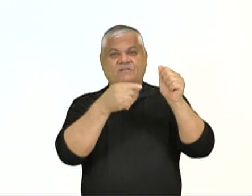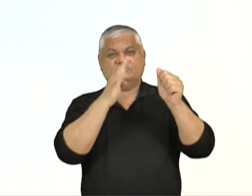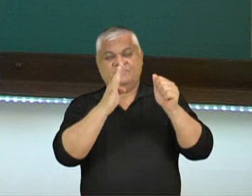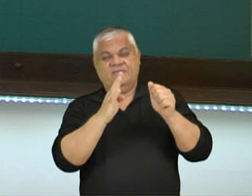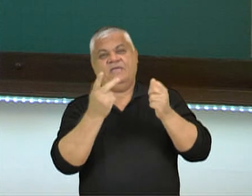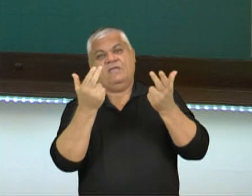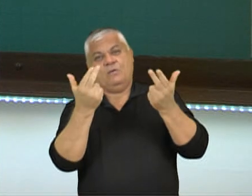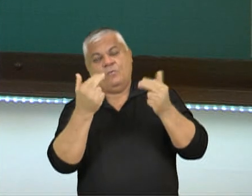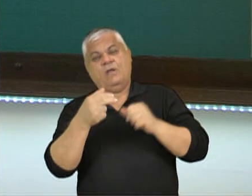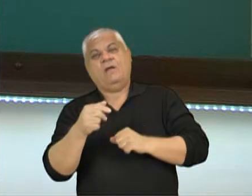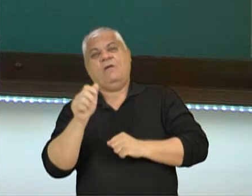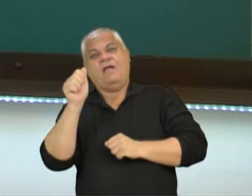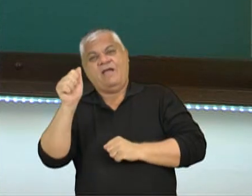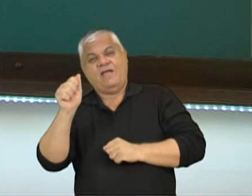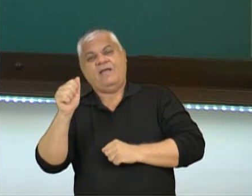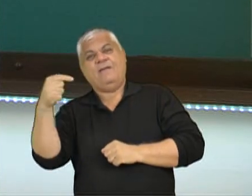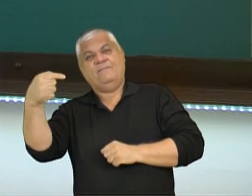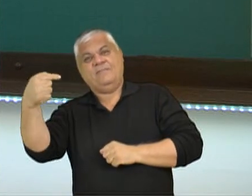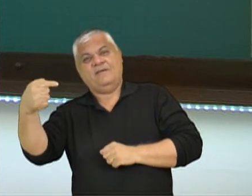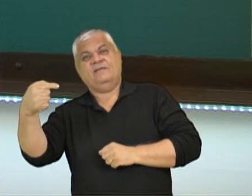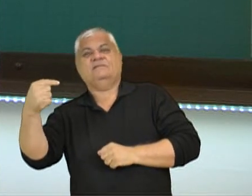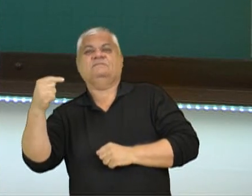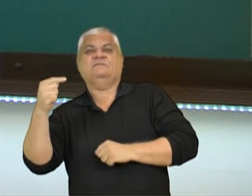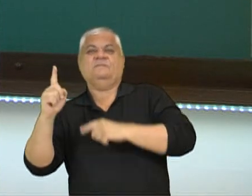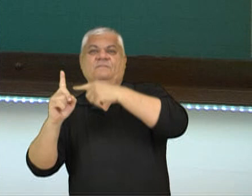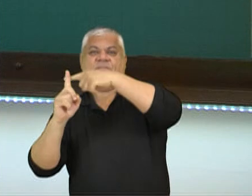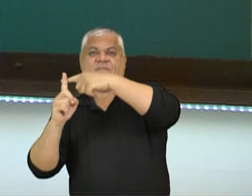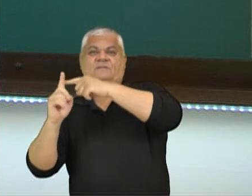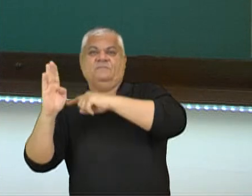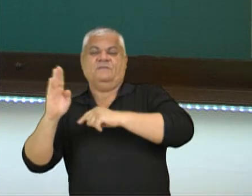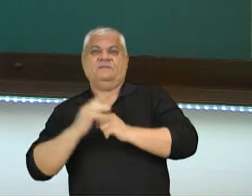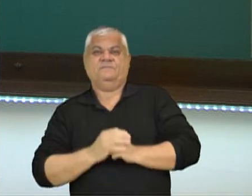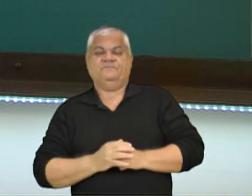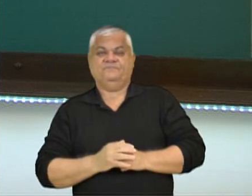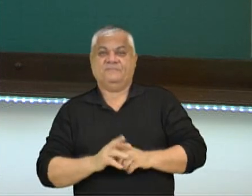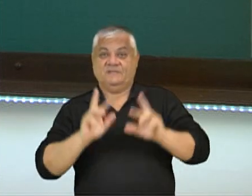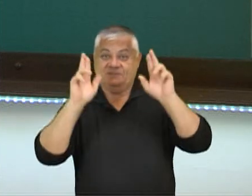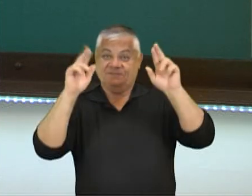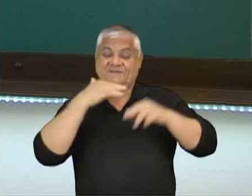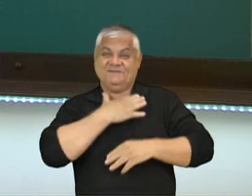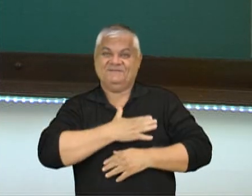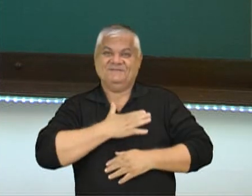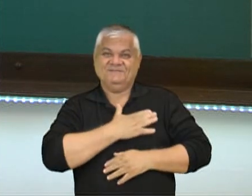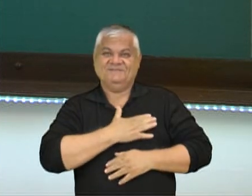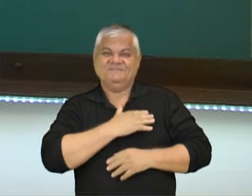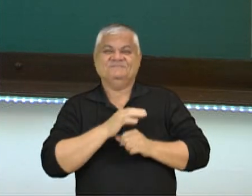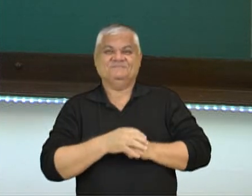A mais menos B. Espero que vocês tenham gostado dessa